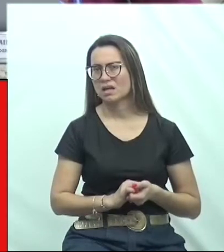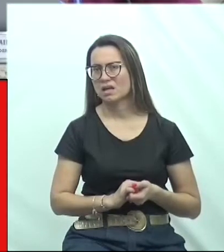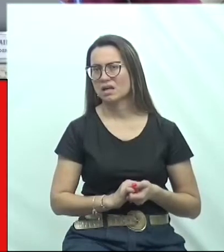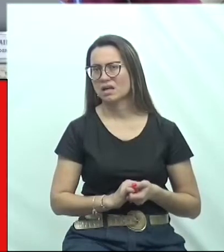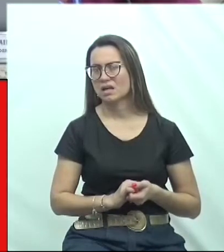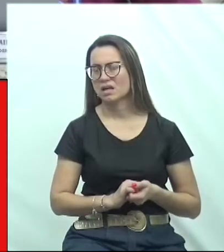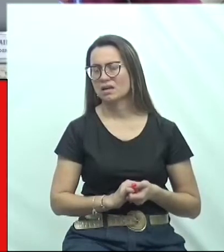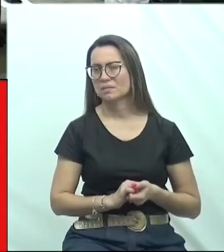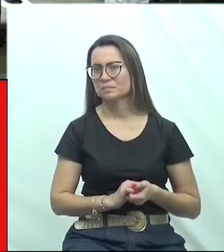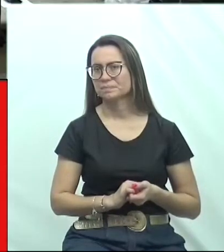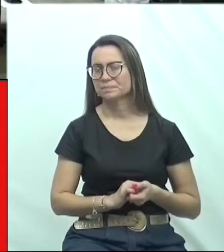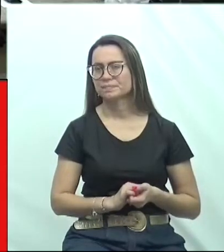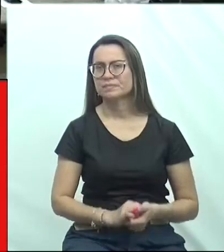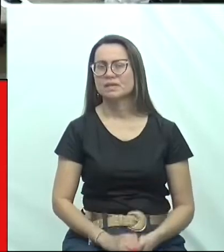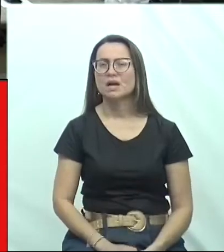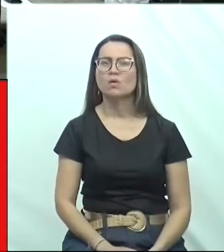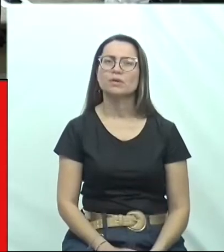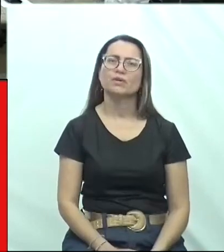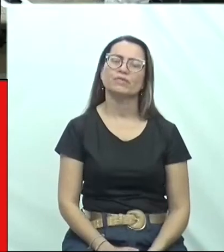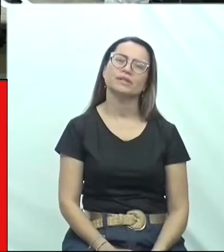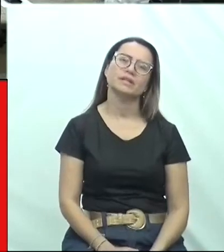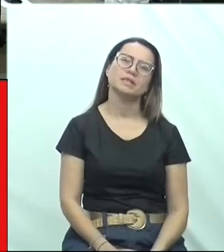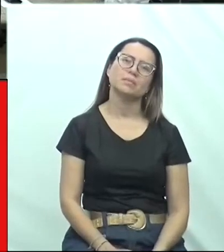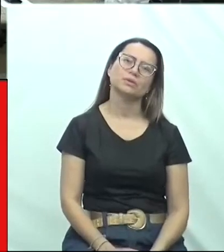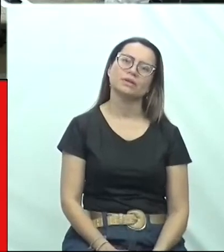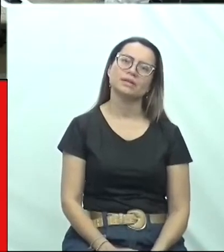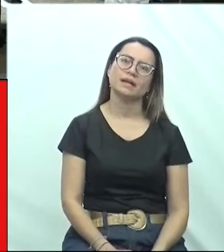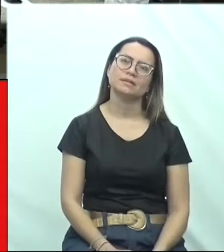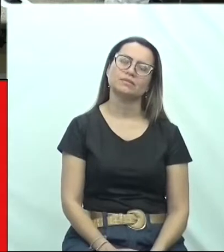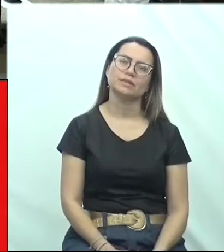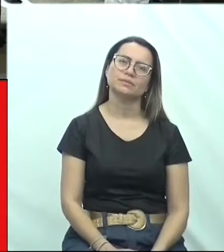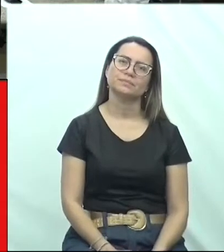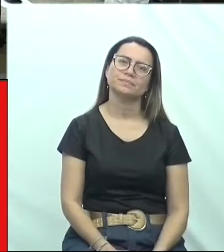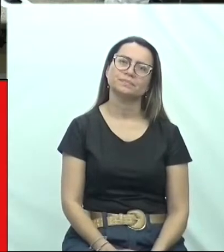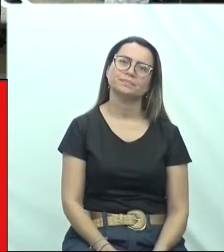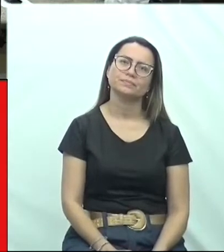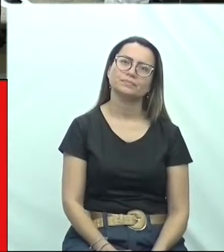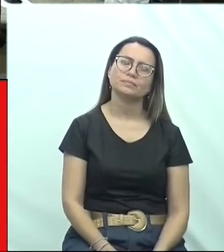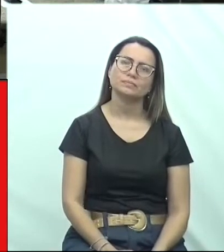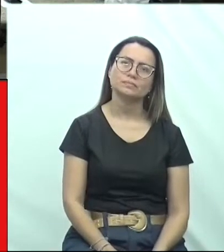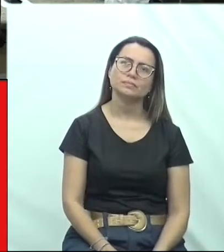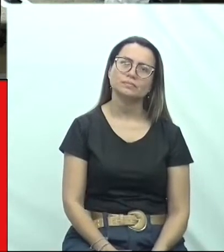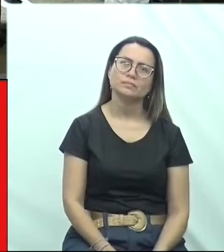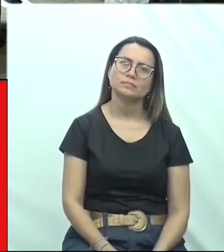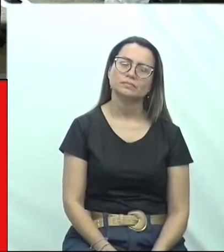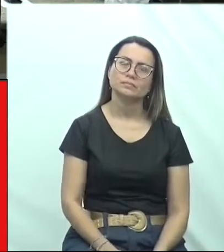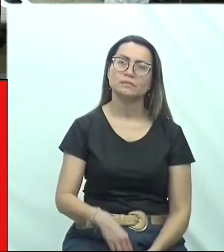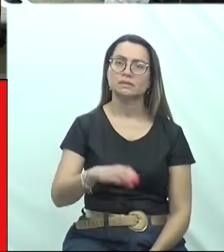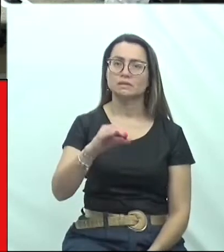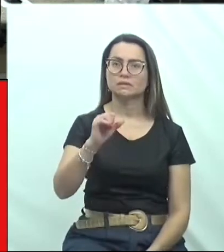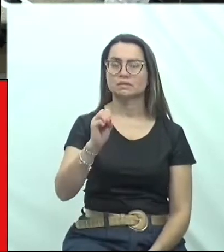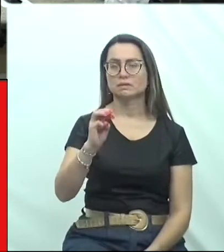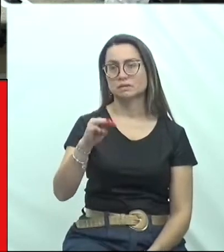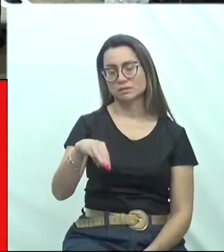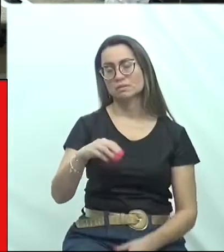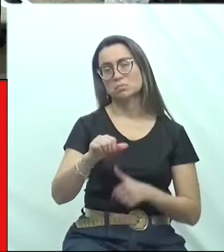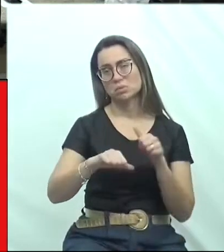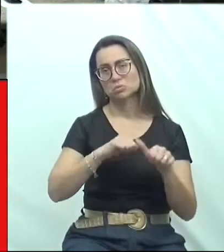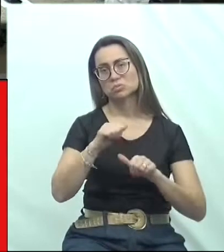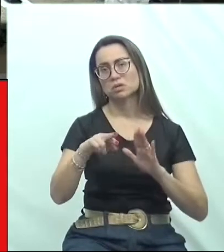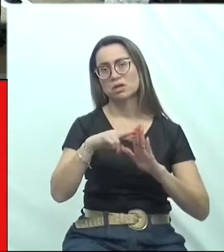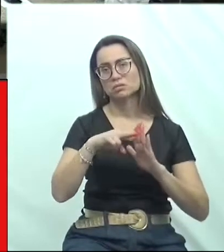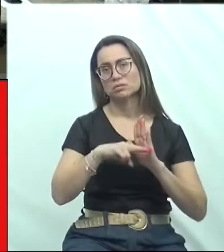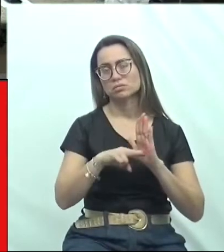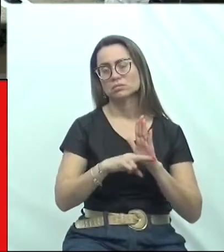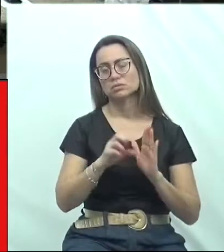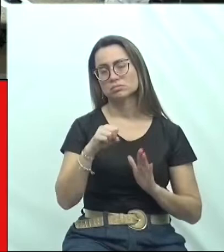aparelho nenhum. É. Tá. É, e a CISAM é competente para editar esse tipo de norma, né? Perfeito. Que é do